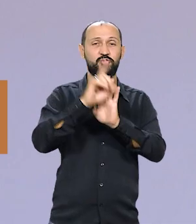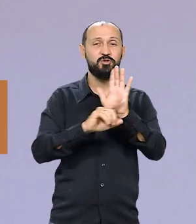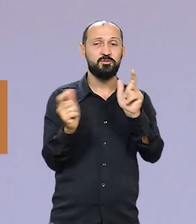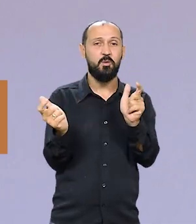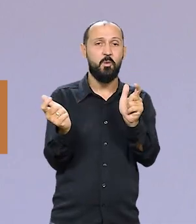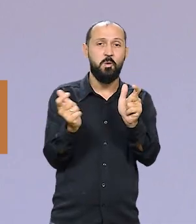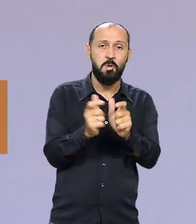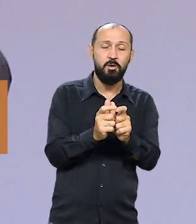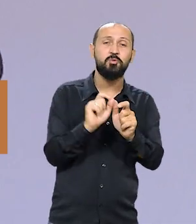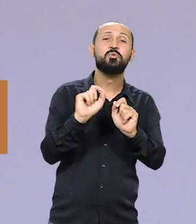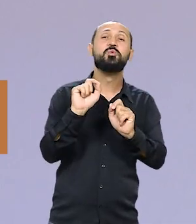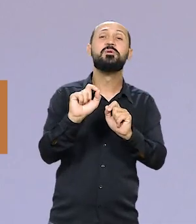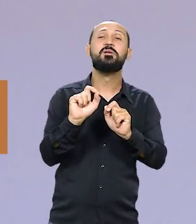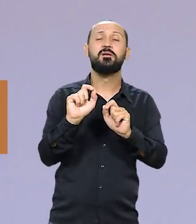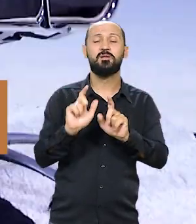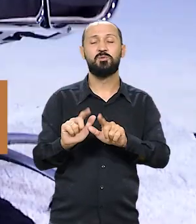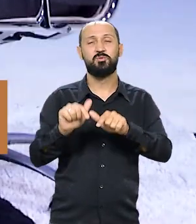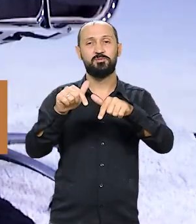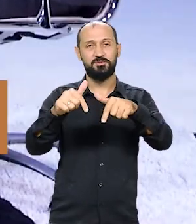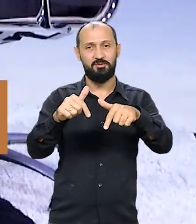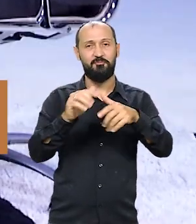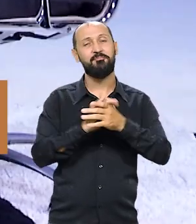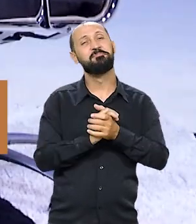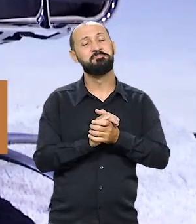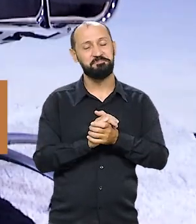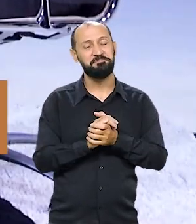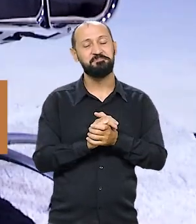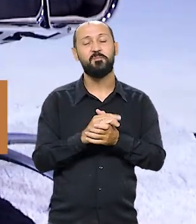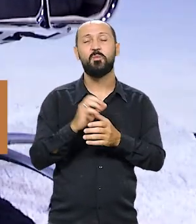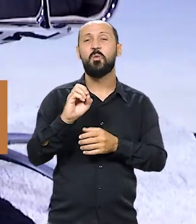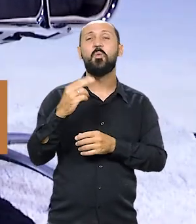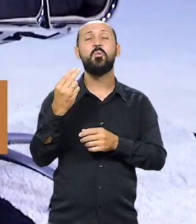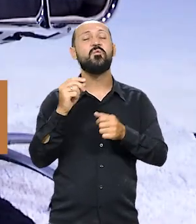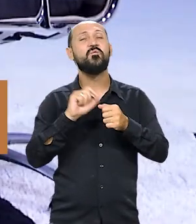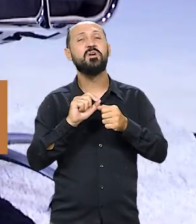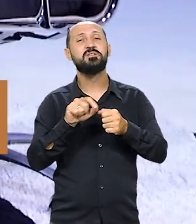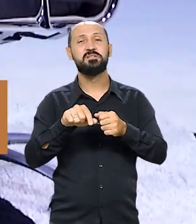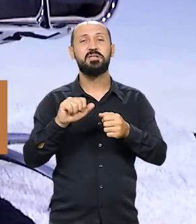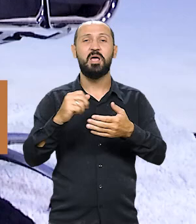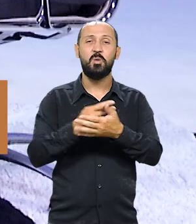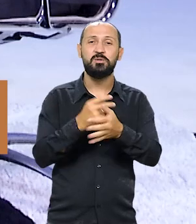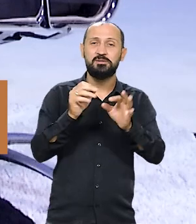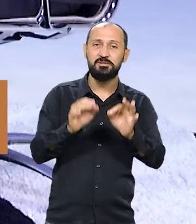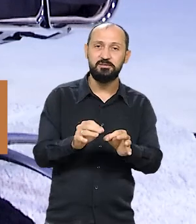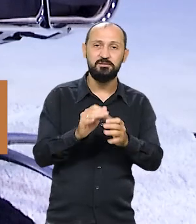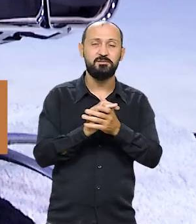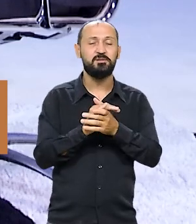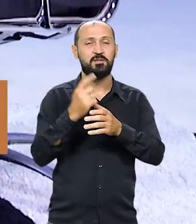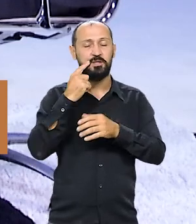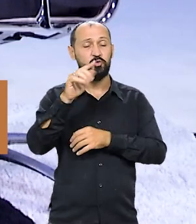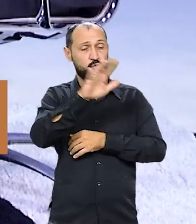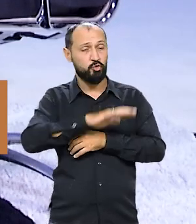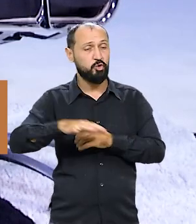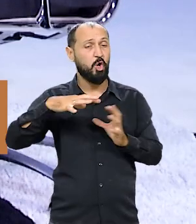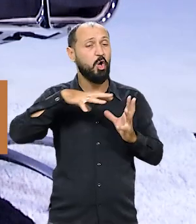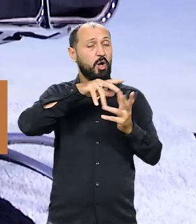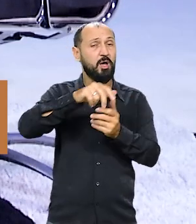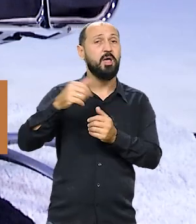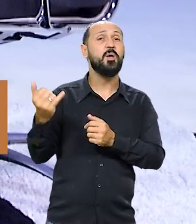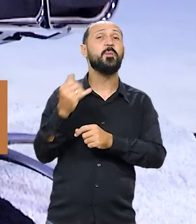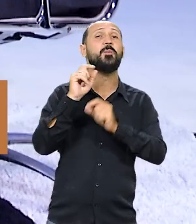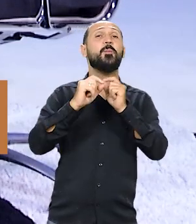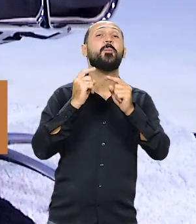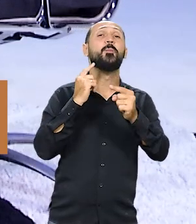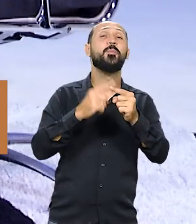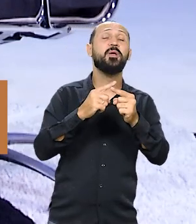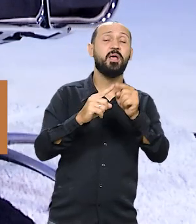direitos do que lutar por eles, né? Ou fazer com que isso aconteça. Então, esse universo é importante, por